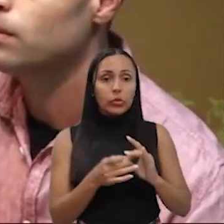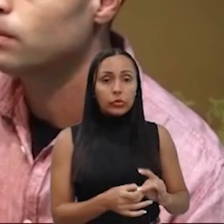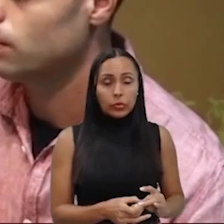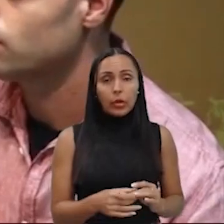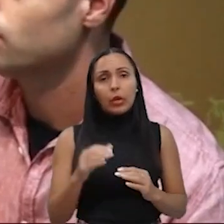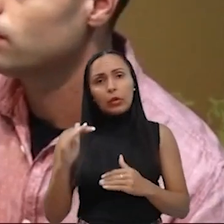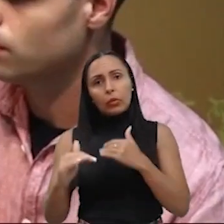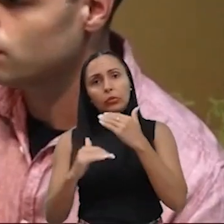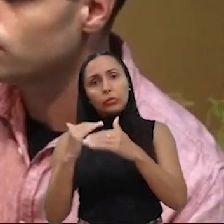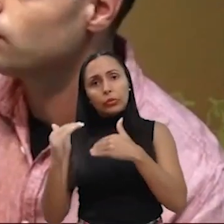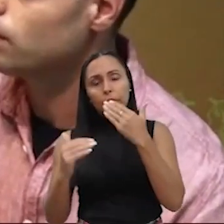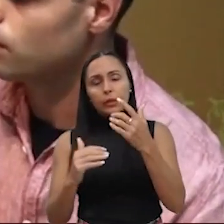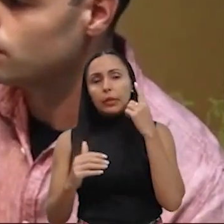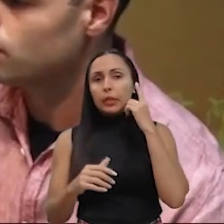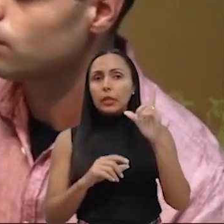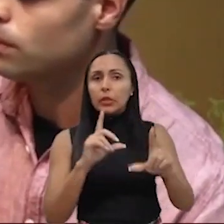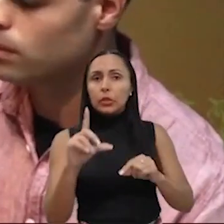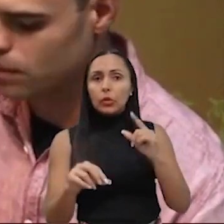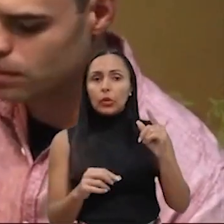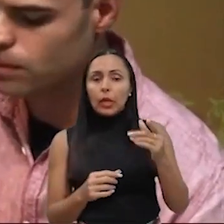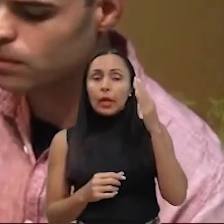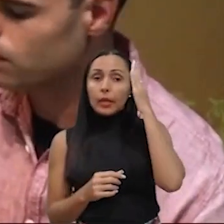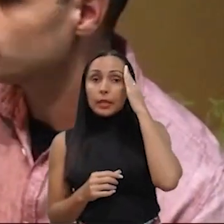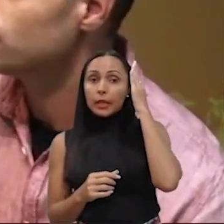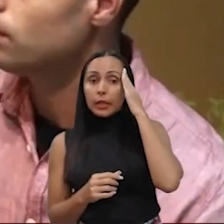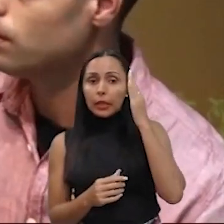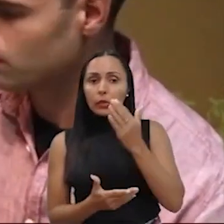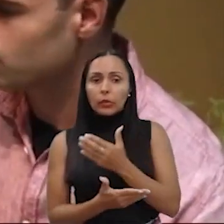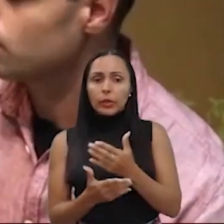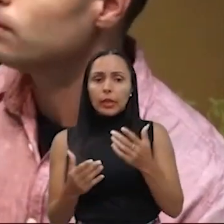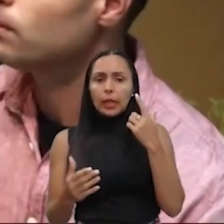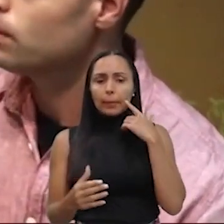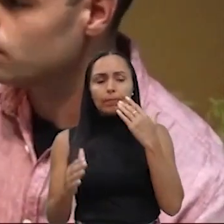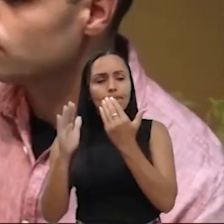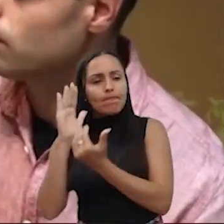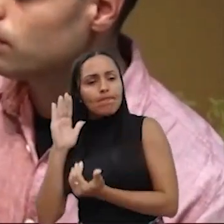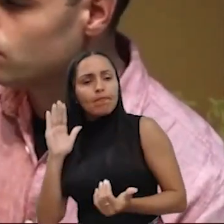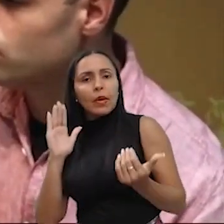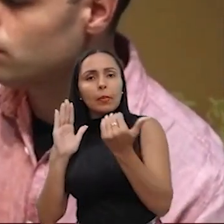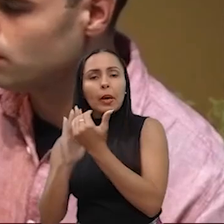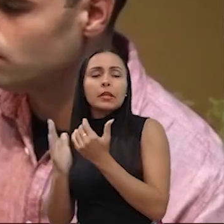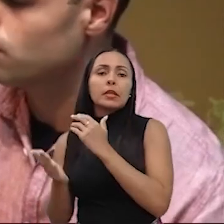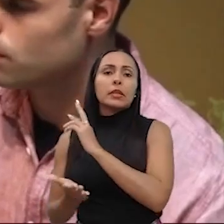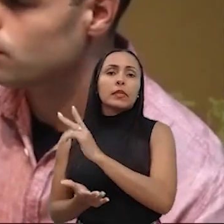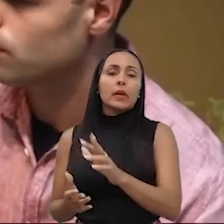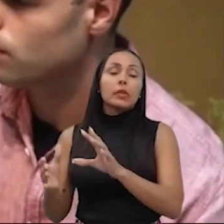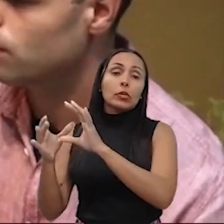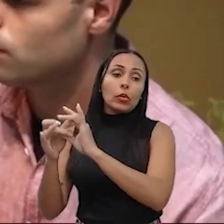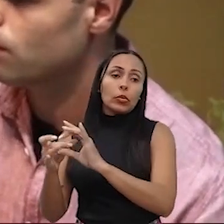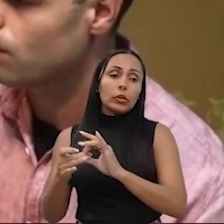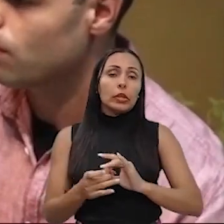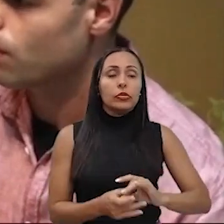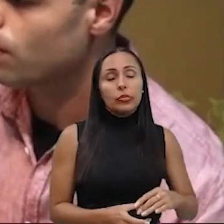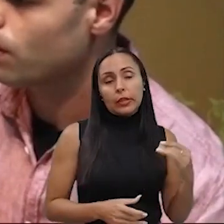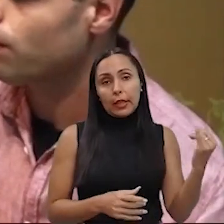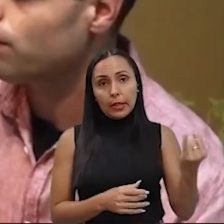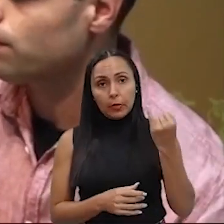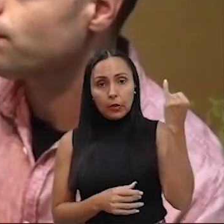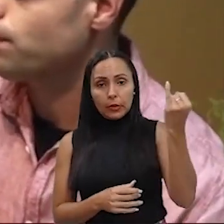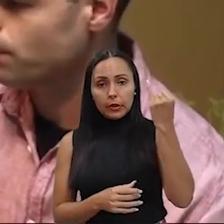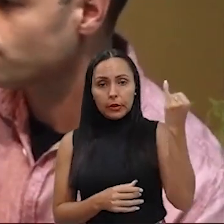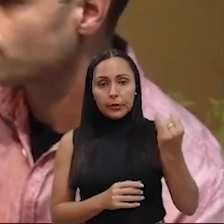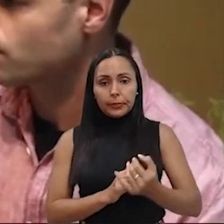não é, essas escolhas, entendendo que a escolha tradutória, ela perpassa por diversos contextos e que ela é muito importante para